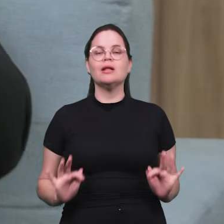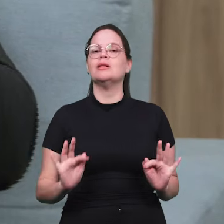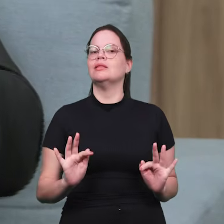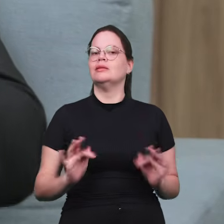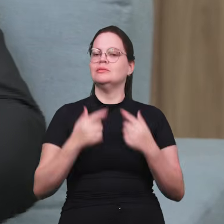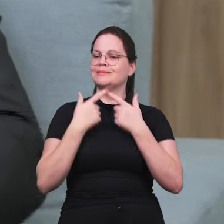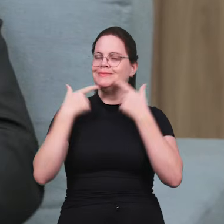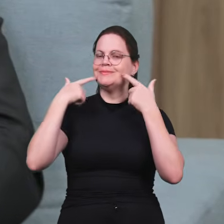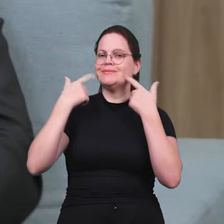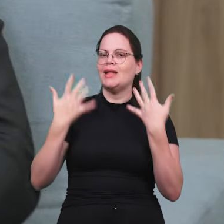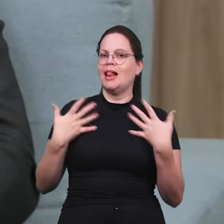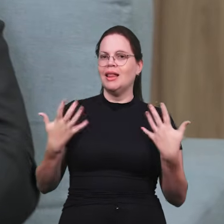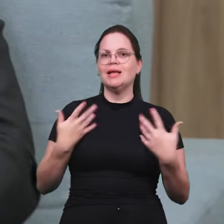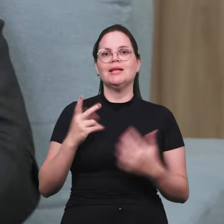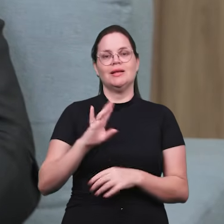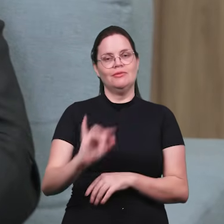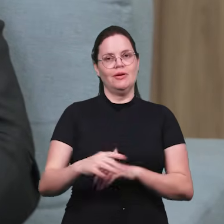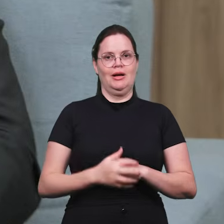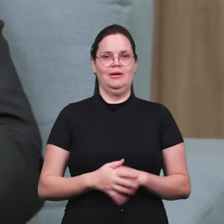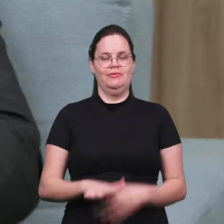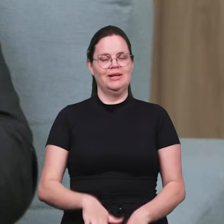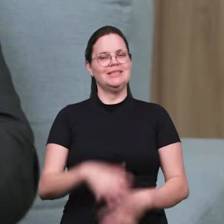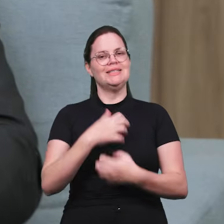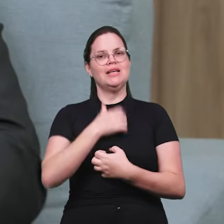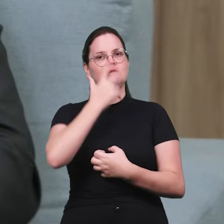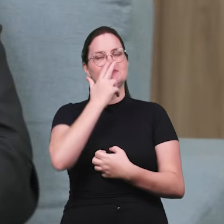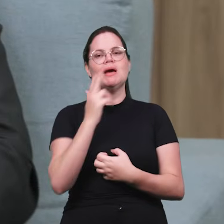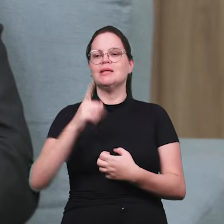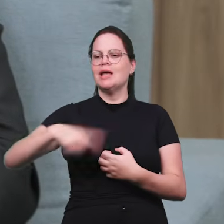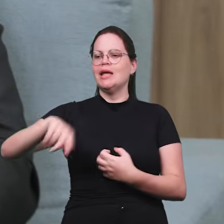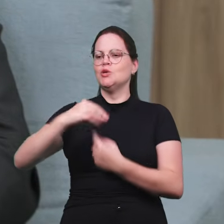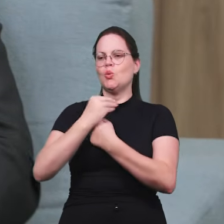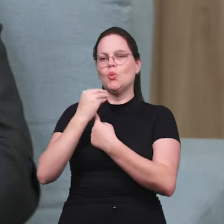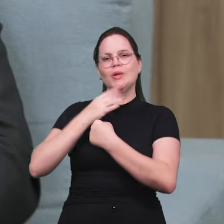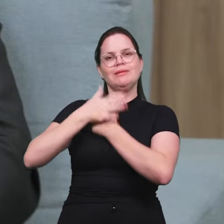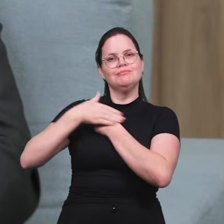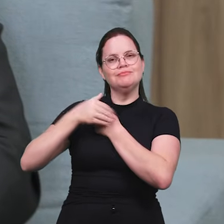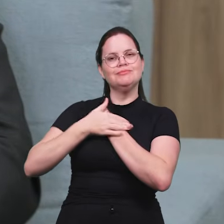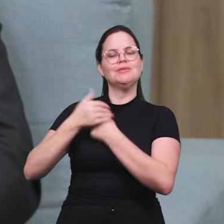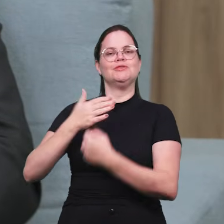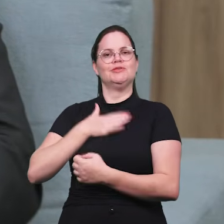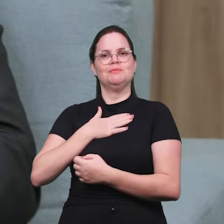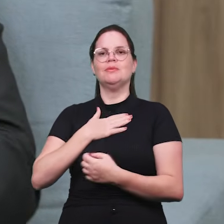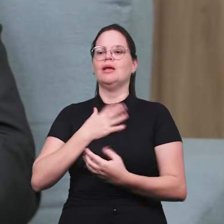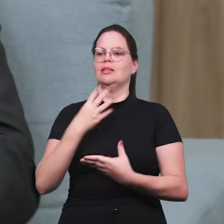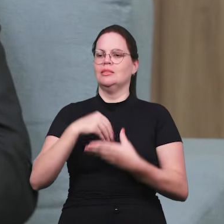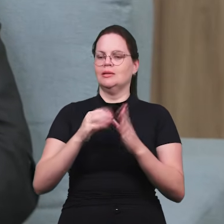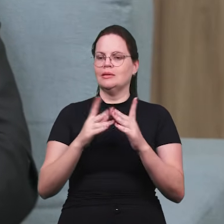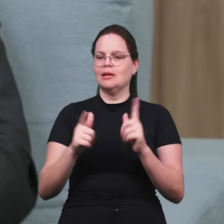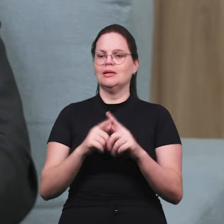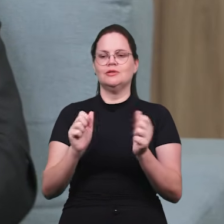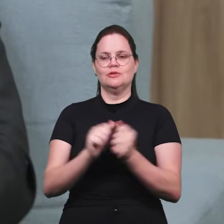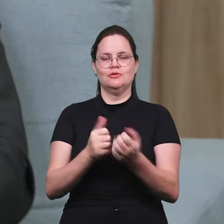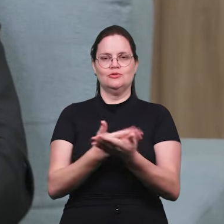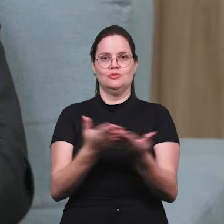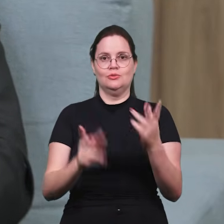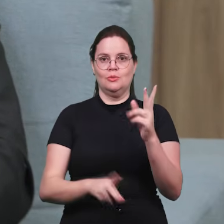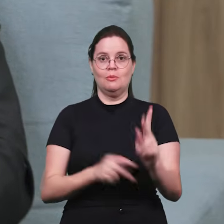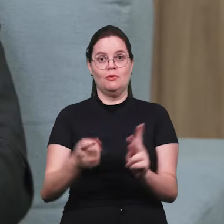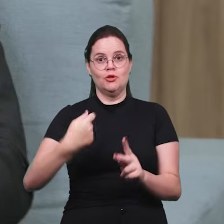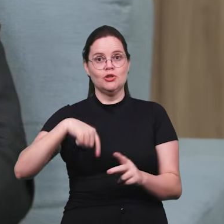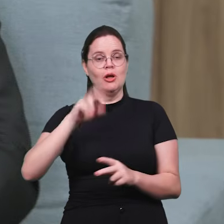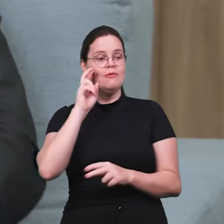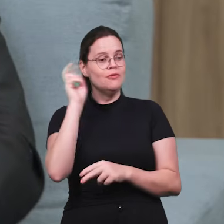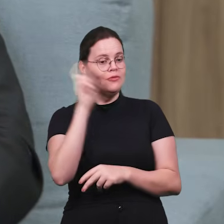mais alegre, né? Ele vai se sentir abraçado, ele vai se sentir cuidado no meio do corpo, na igreja. E isso nós temos